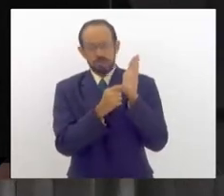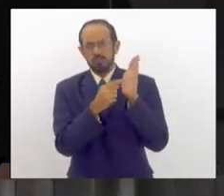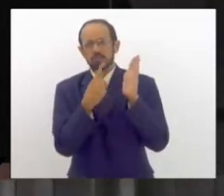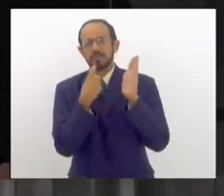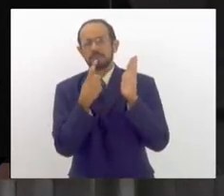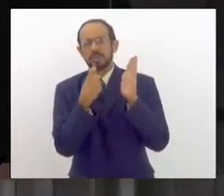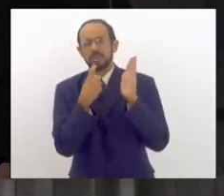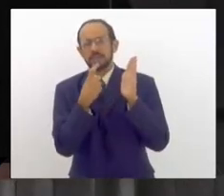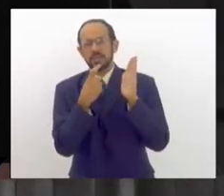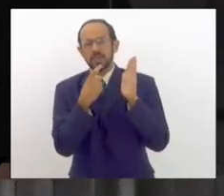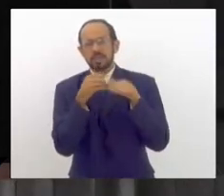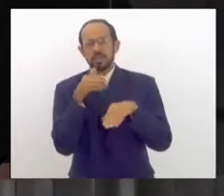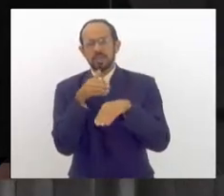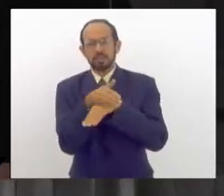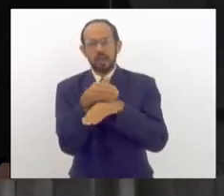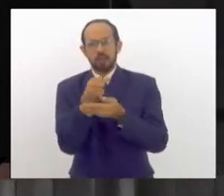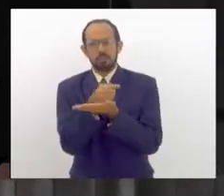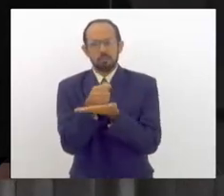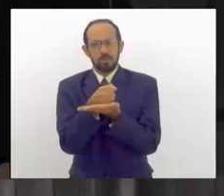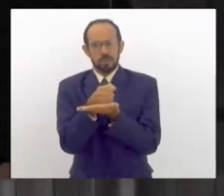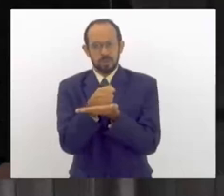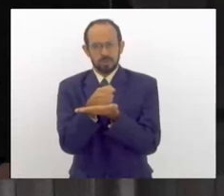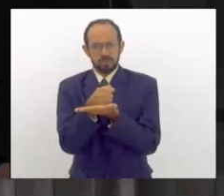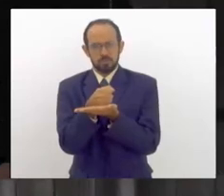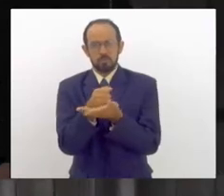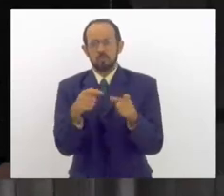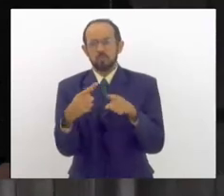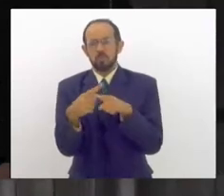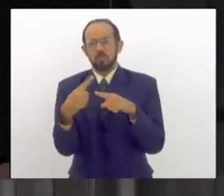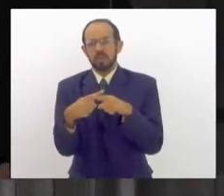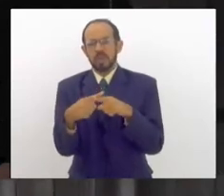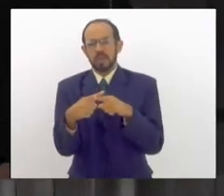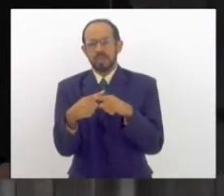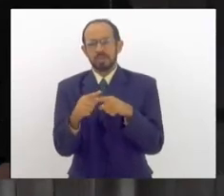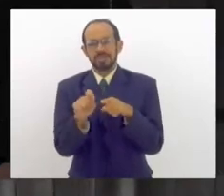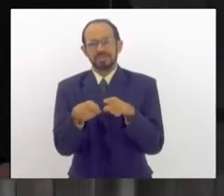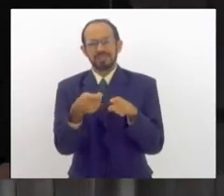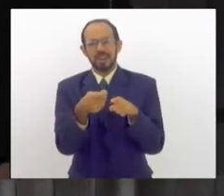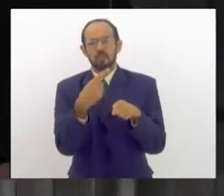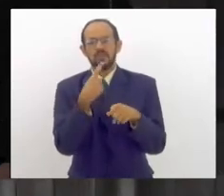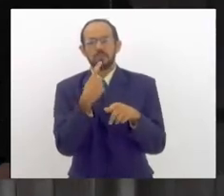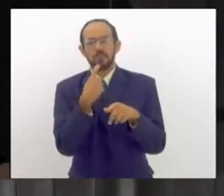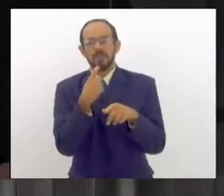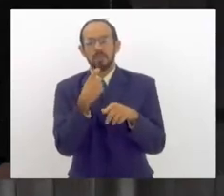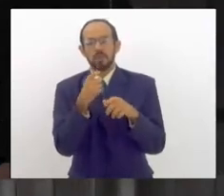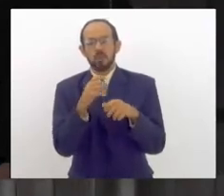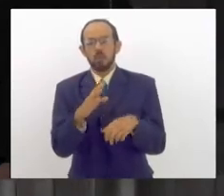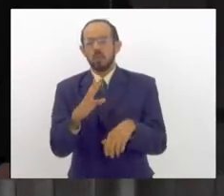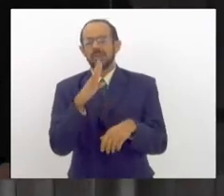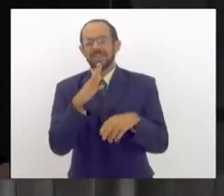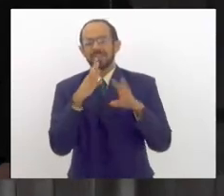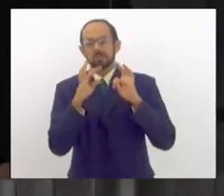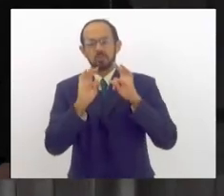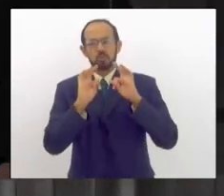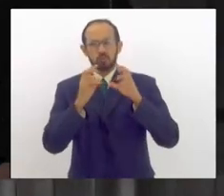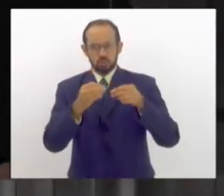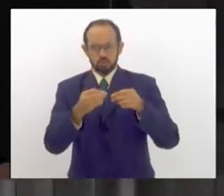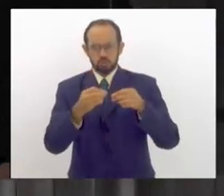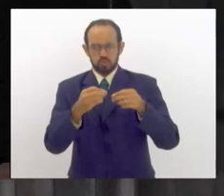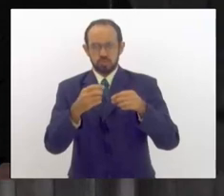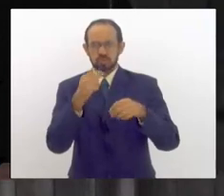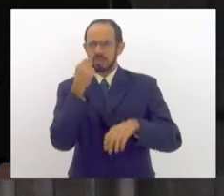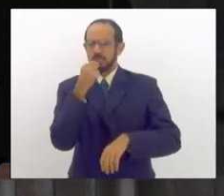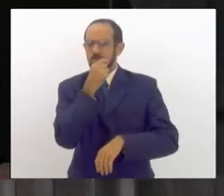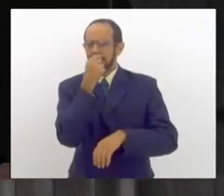esteja aberta, porque hoje o sinal vermelho é conhecido, presidente, por todos. A mulher colocou um batom, e geralmente ela anda com